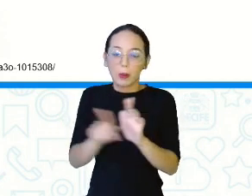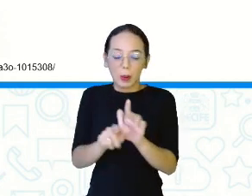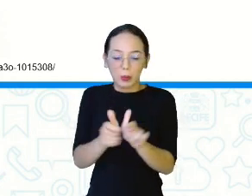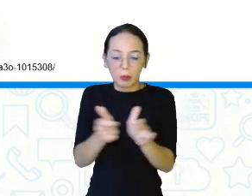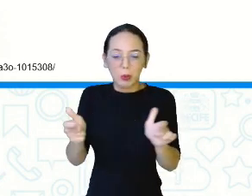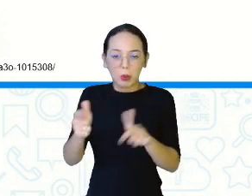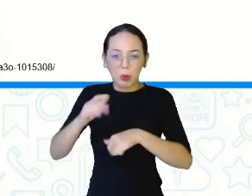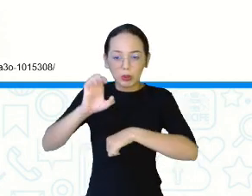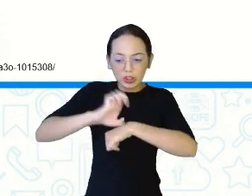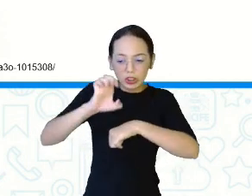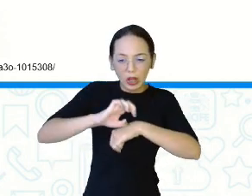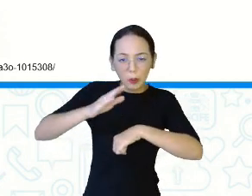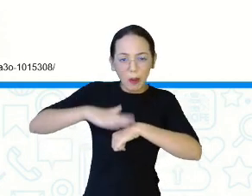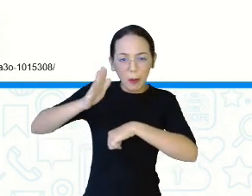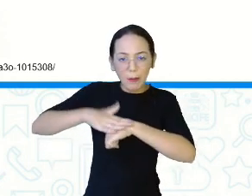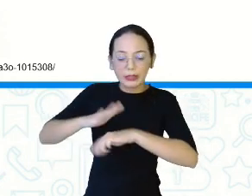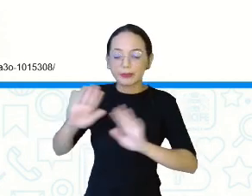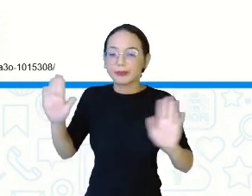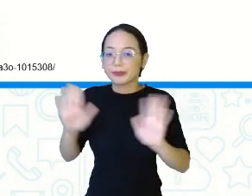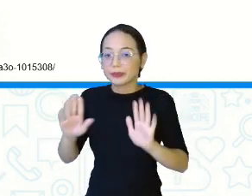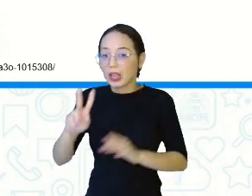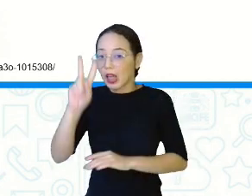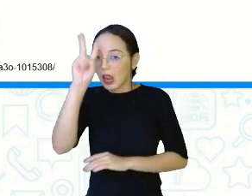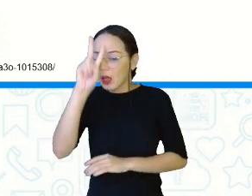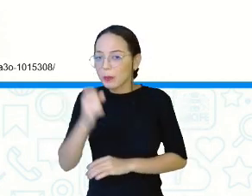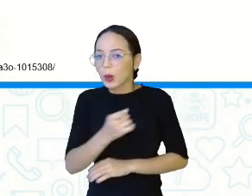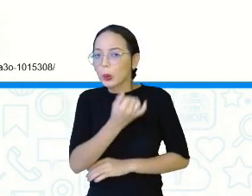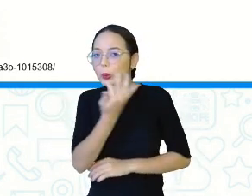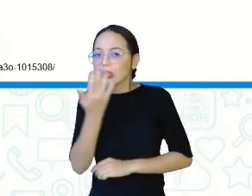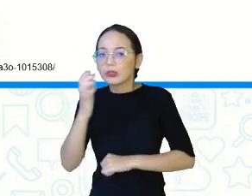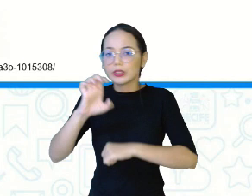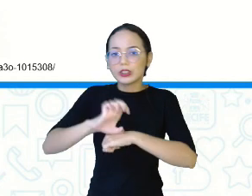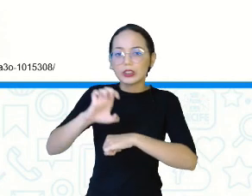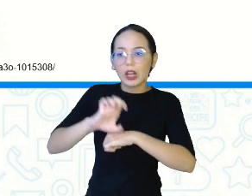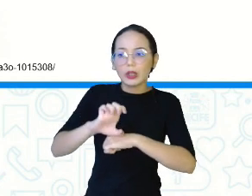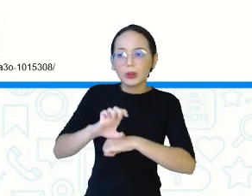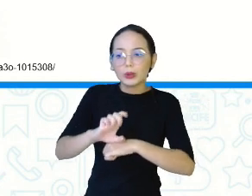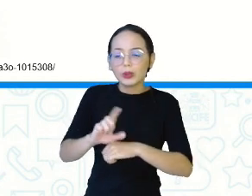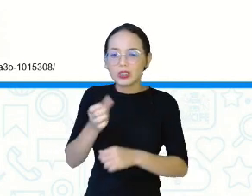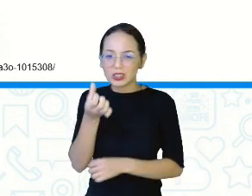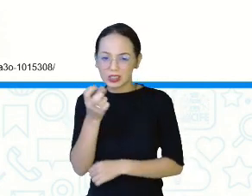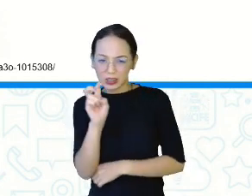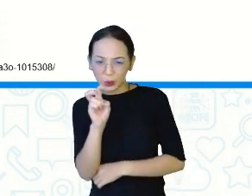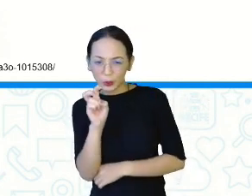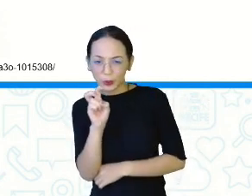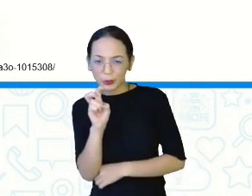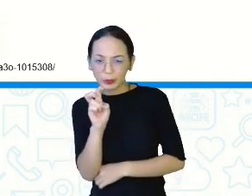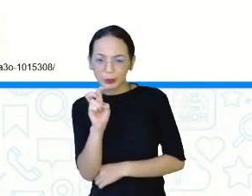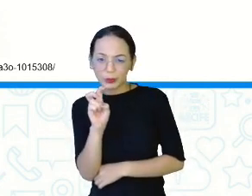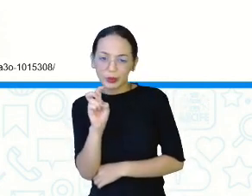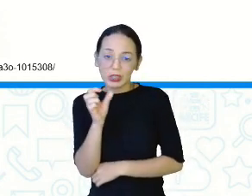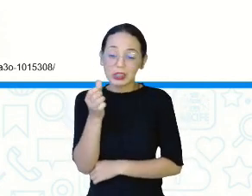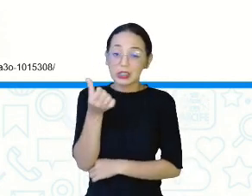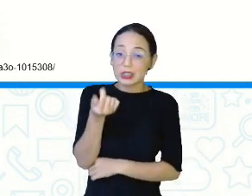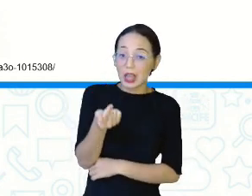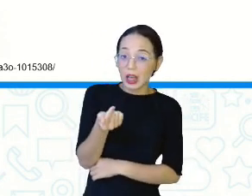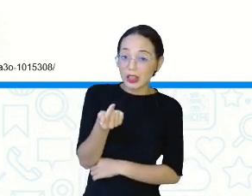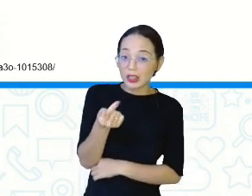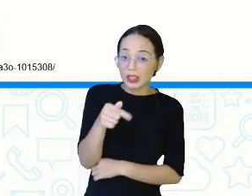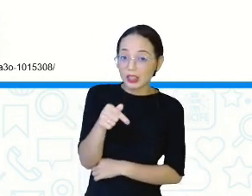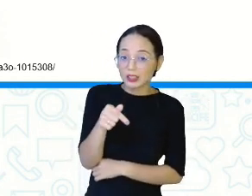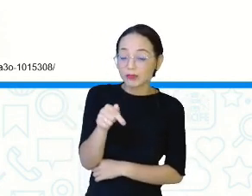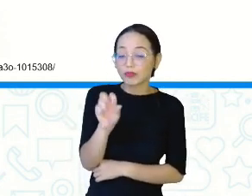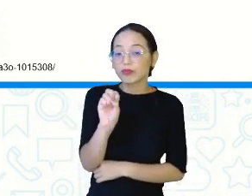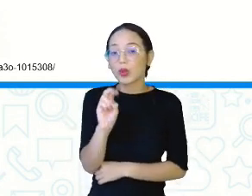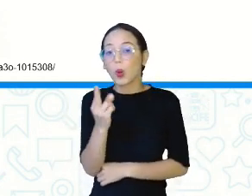tem o maior número de estados. Você lembra quantos estados são? Será que são 5? Será que são 7?